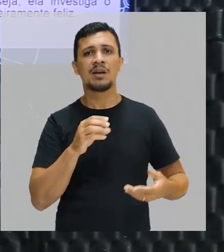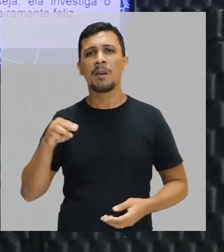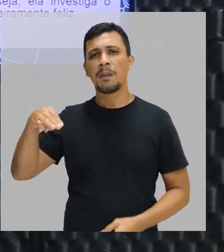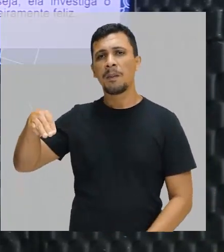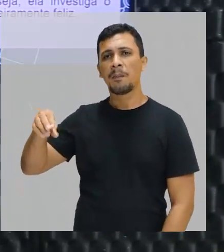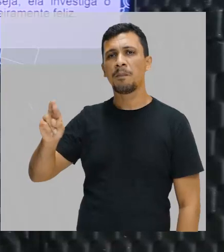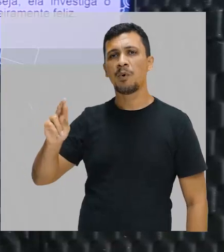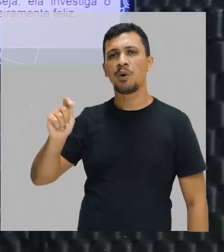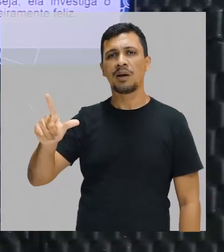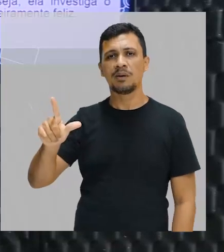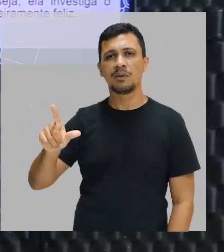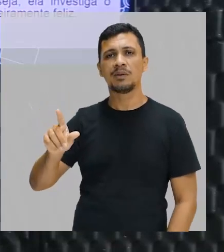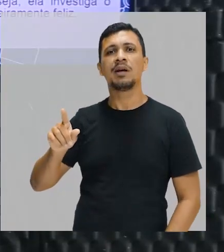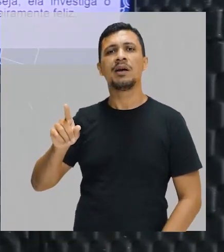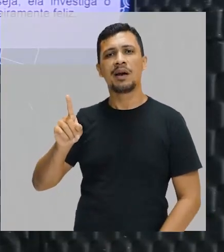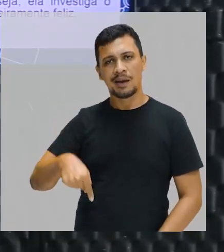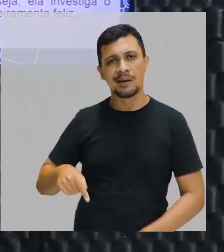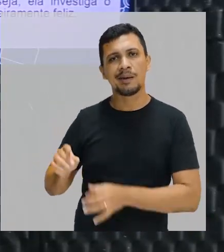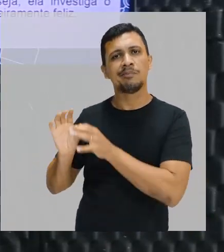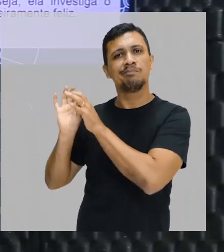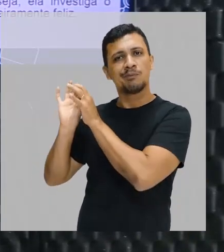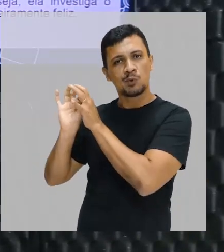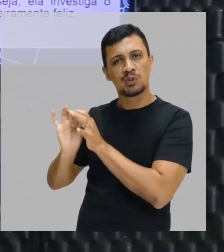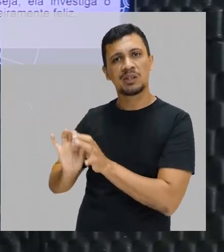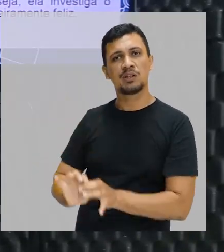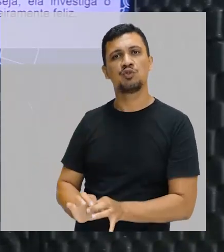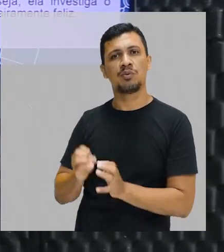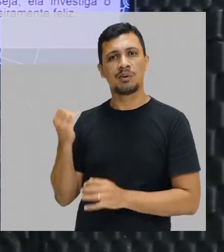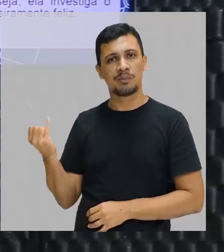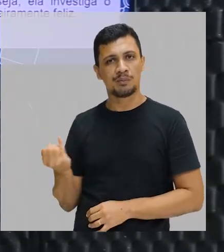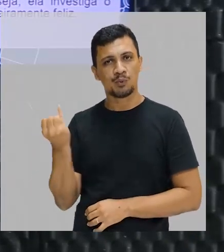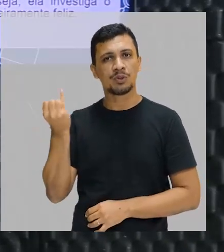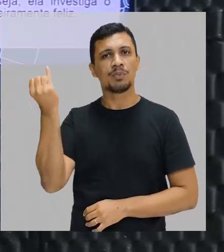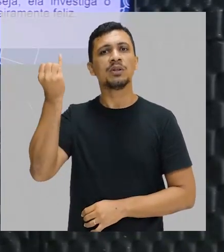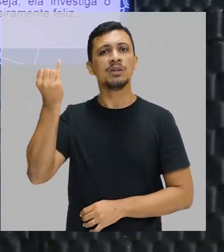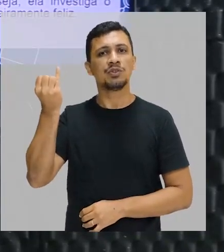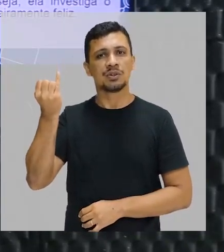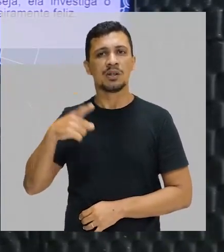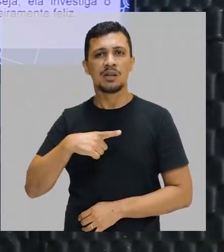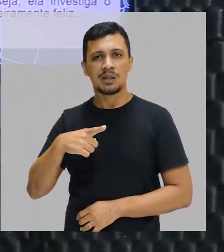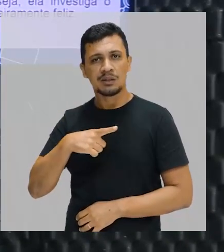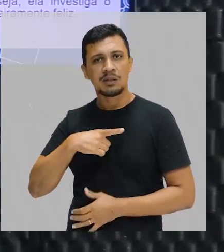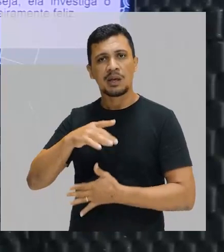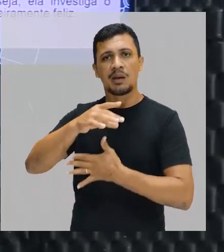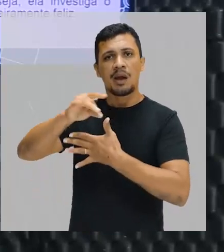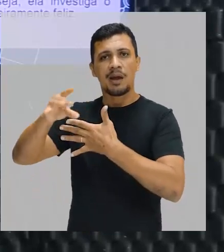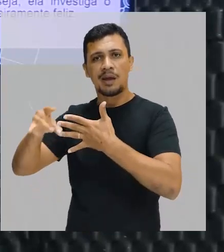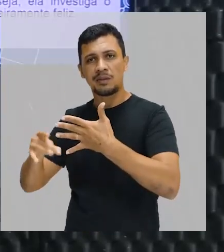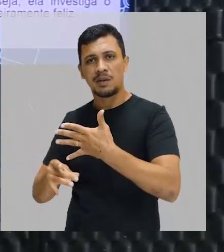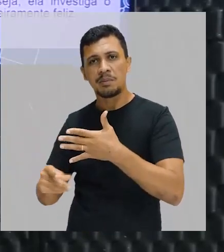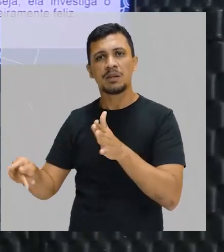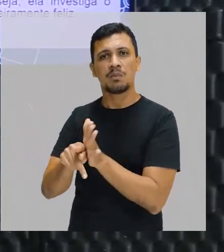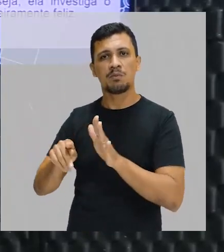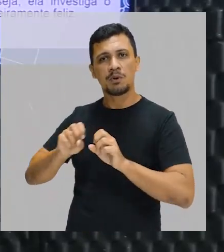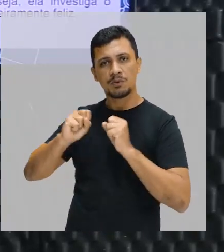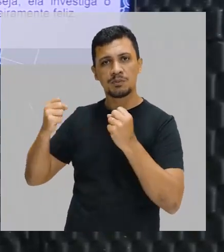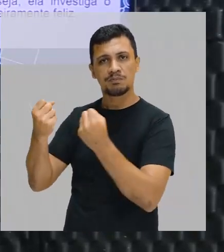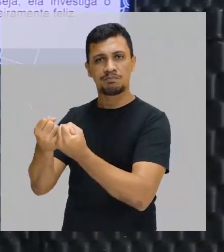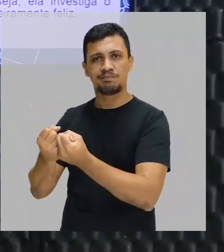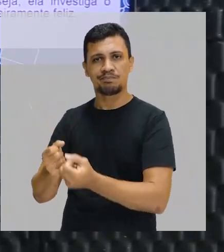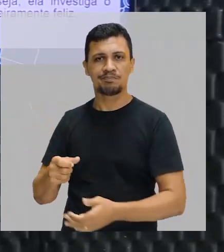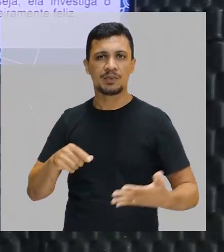ser contextual, ou seja, depender ali de onde está, do elemento que faz parte da sociedade que está ancorada.